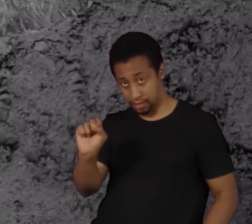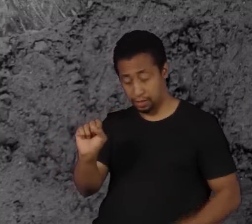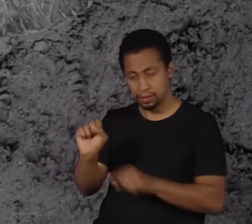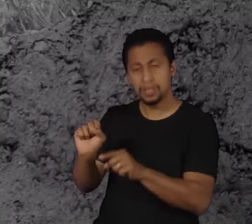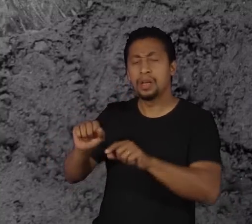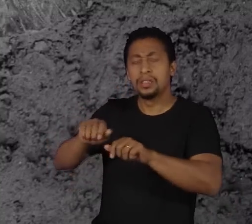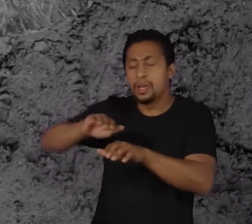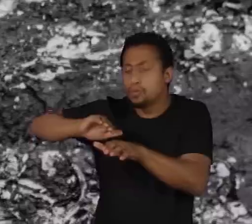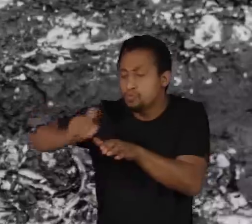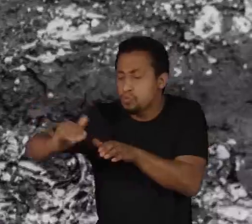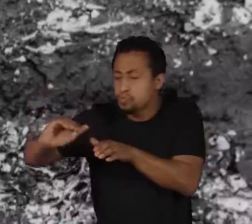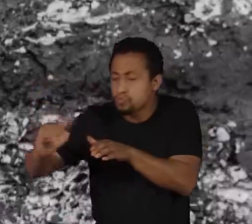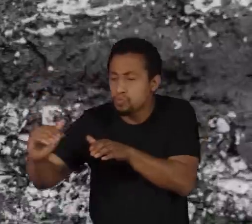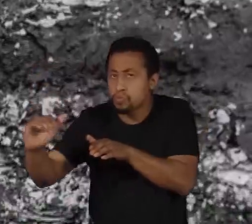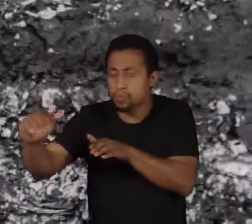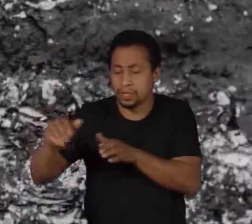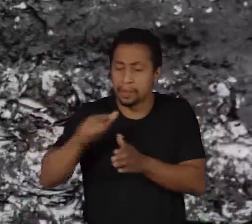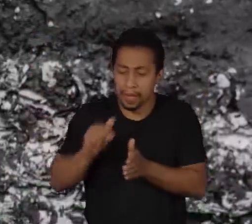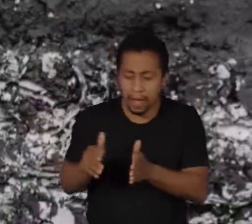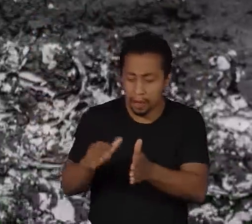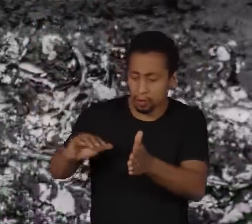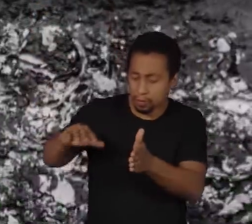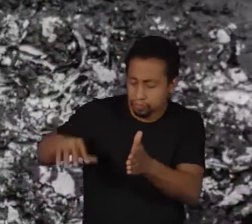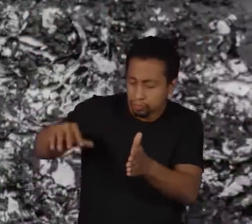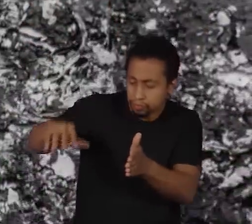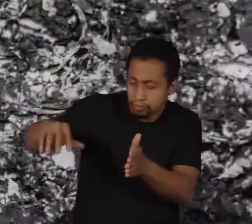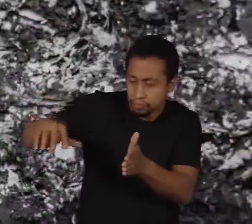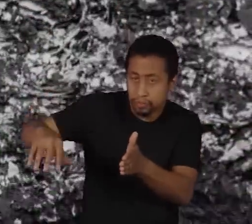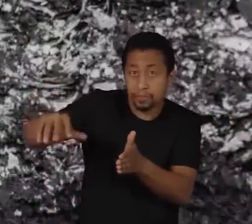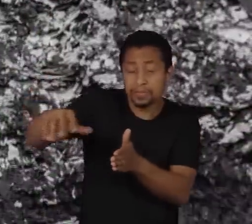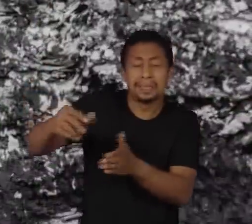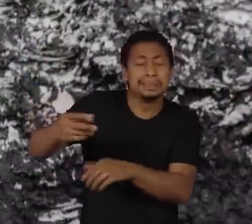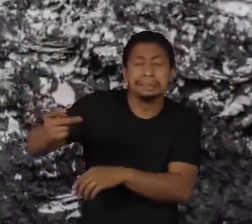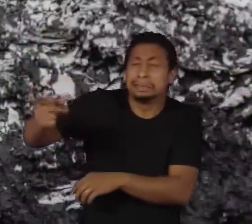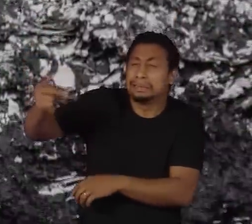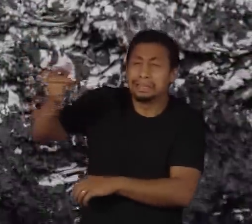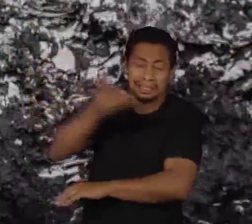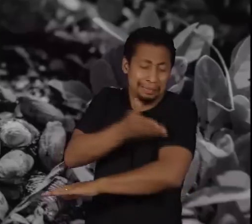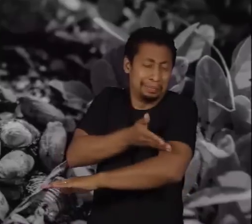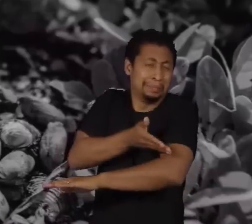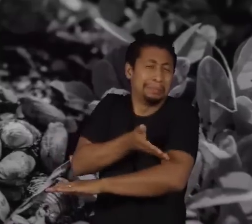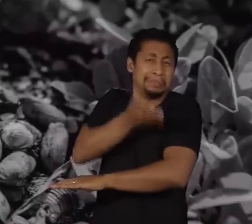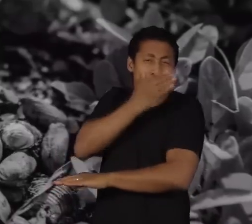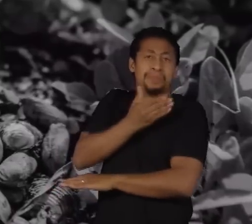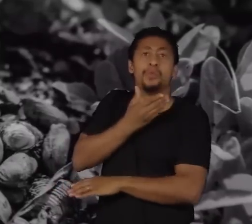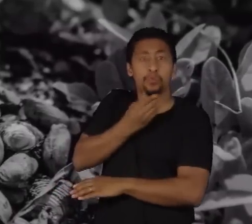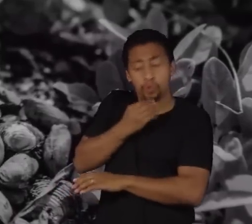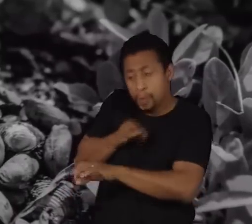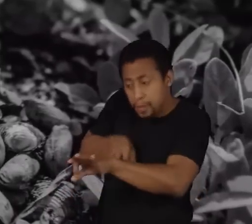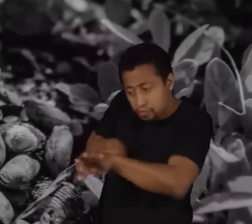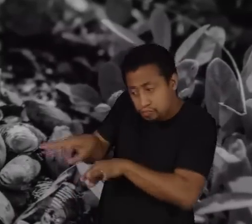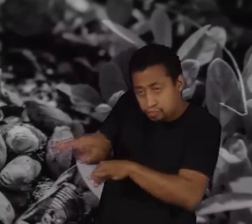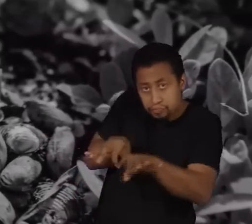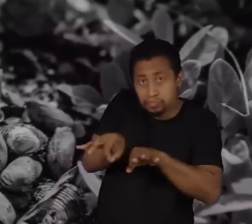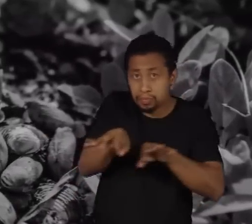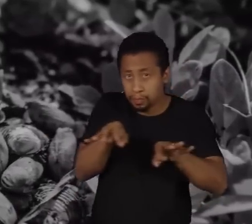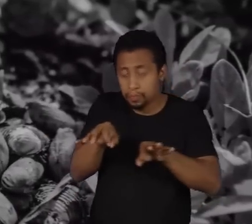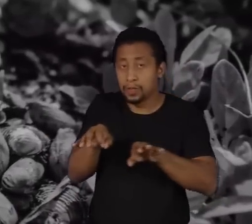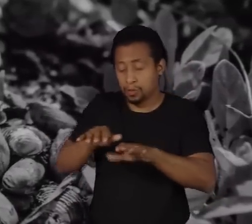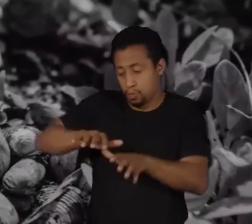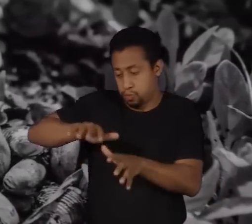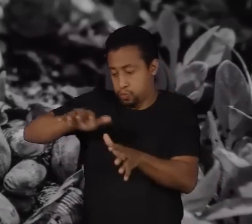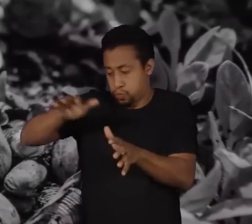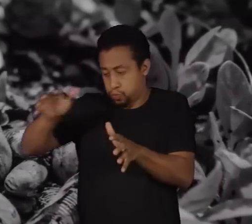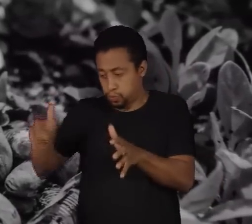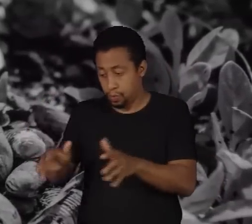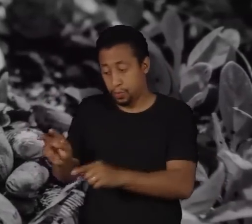e de conchas, construídos há milênios por homens pré-históricos. Eles conservam pedaços de plantas e